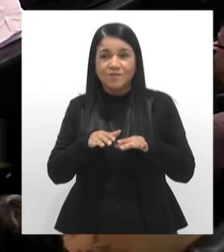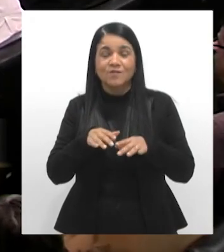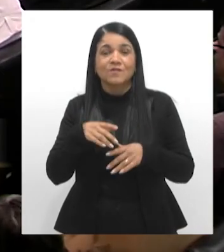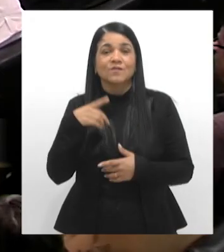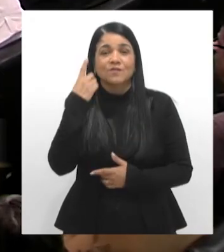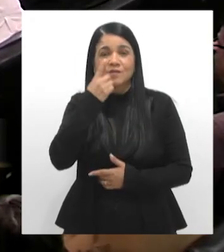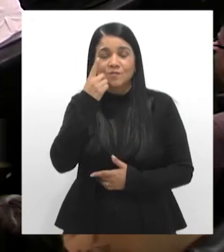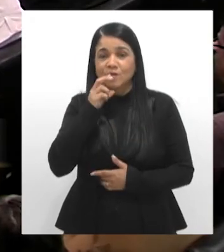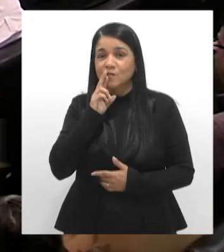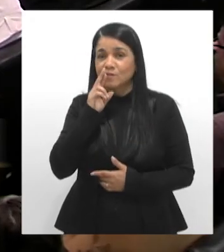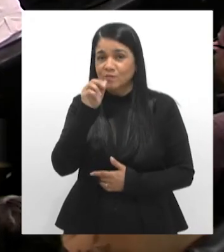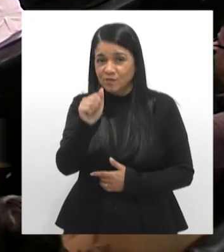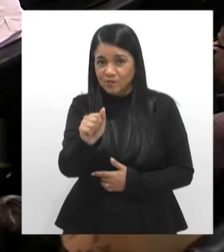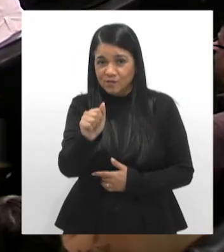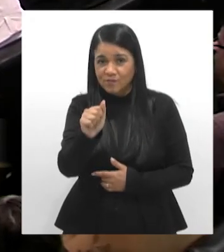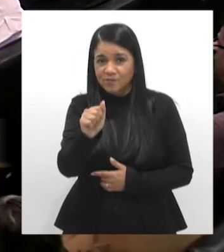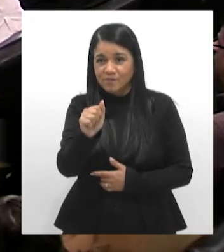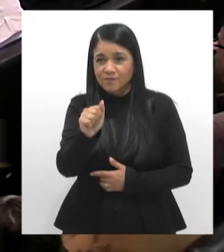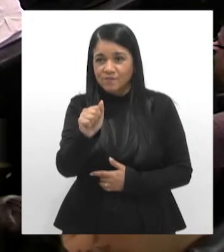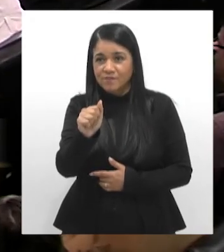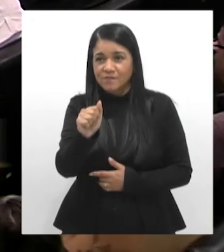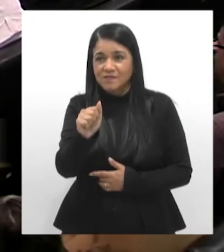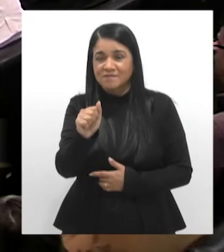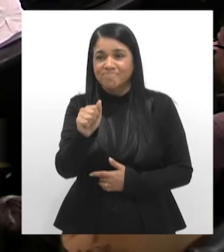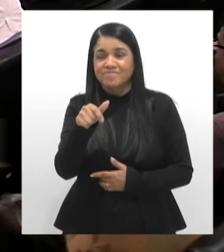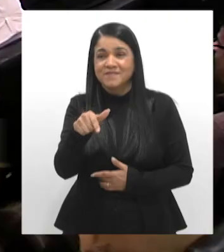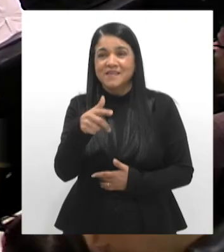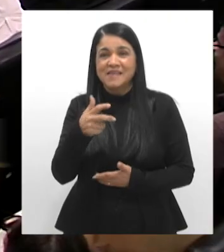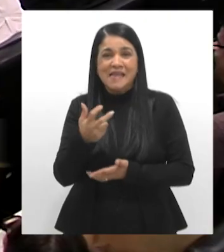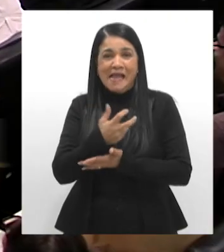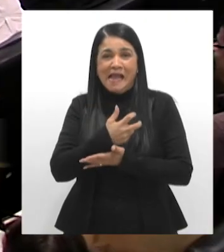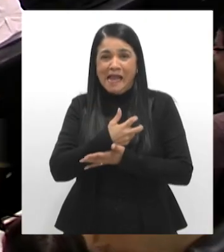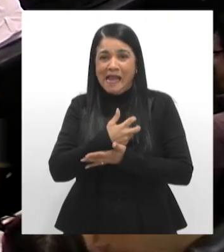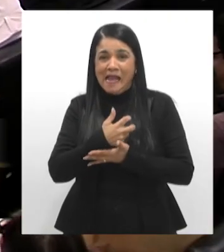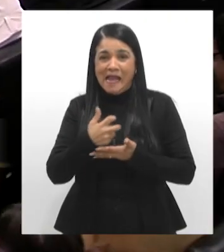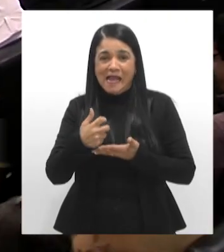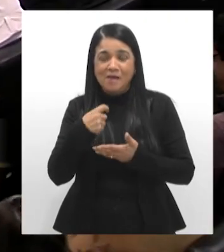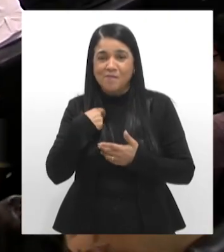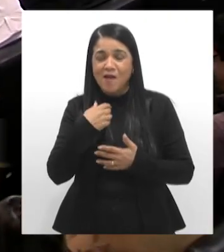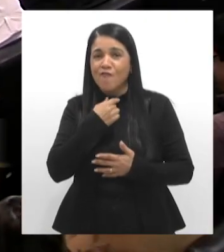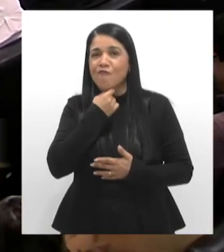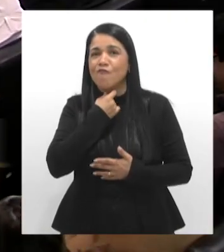Rodrigo Amorim, caçaram minha voz.